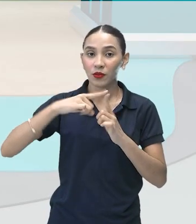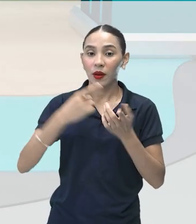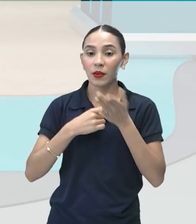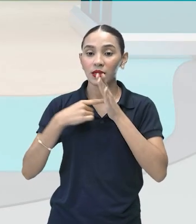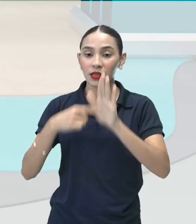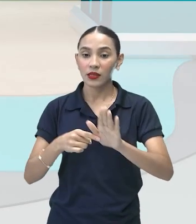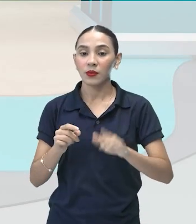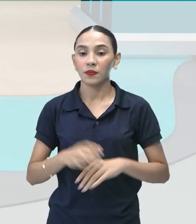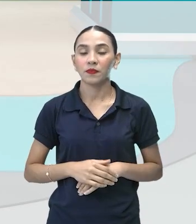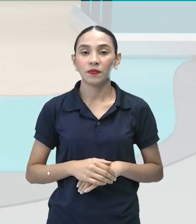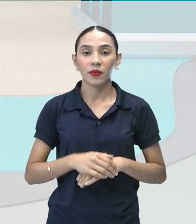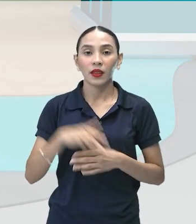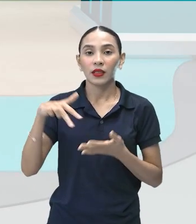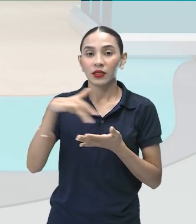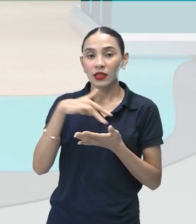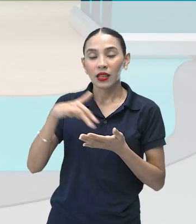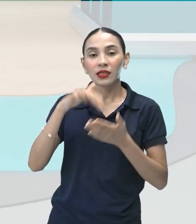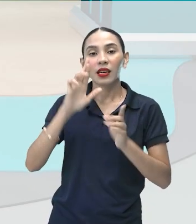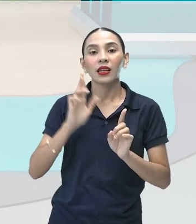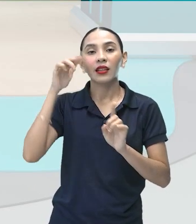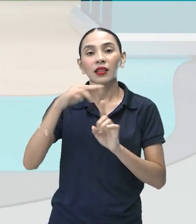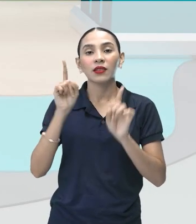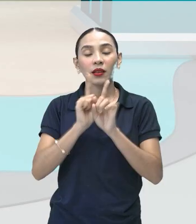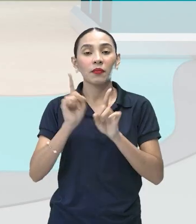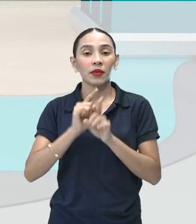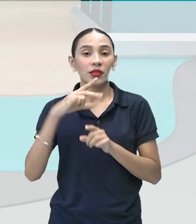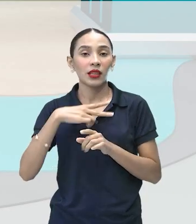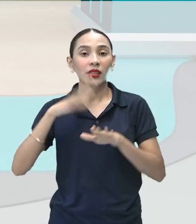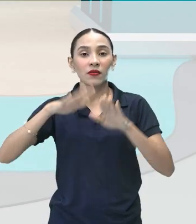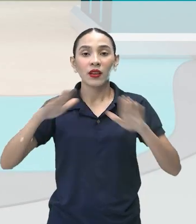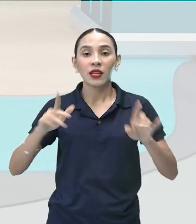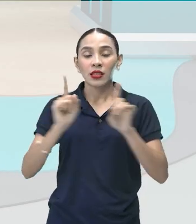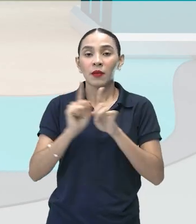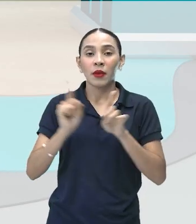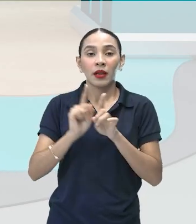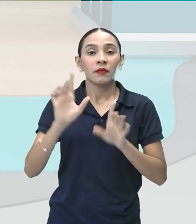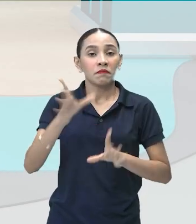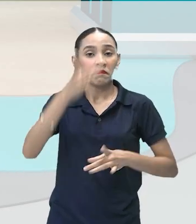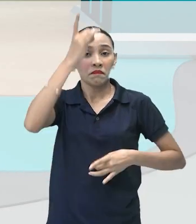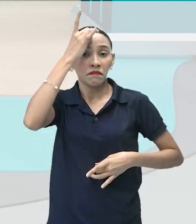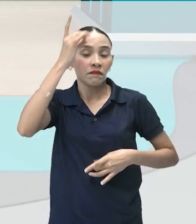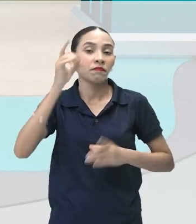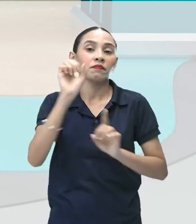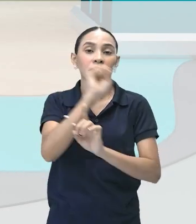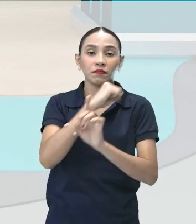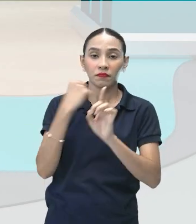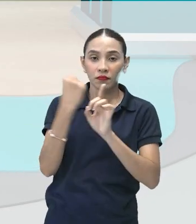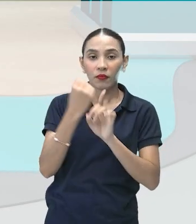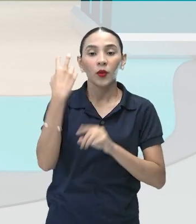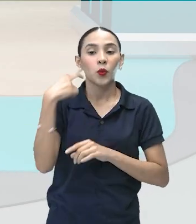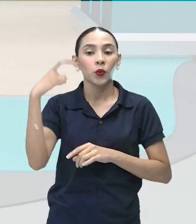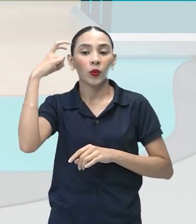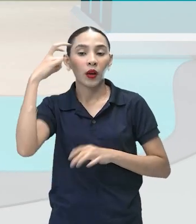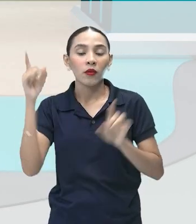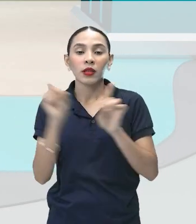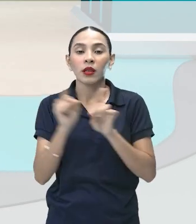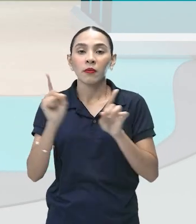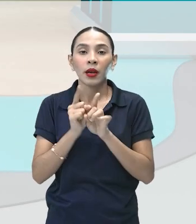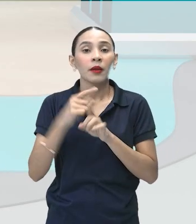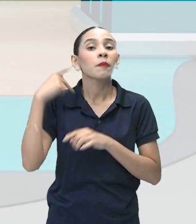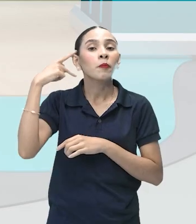né, e de dança reflete a individualidade, muitas vezes incorporando elementos sociais, culturais e